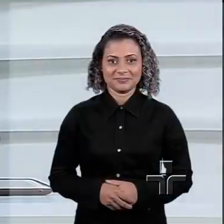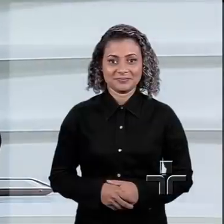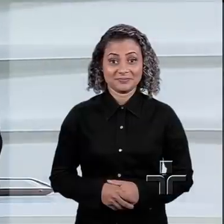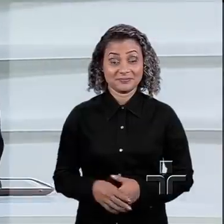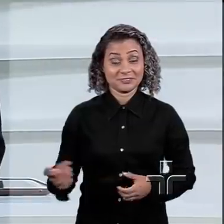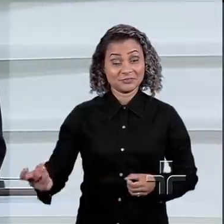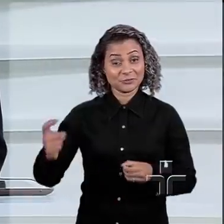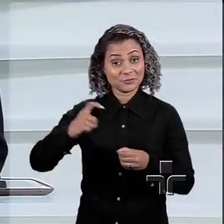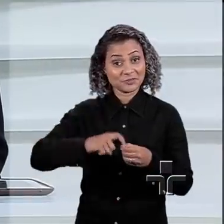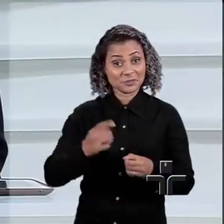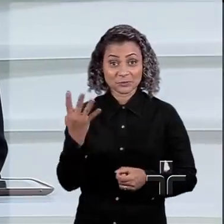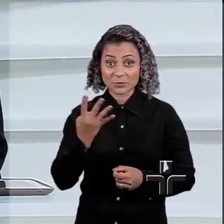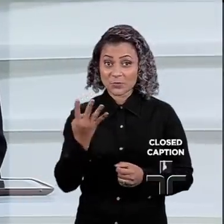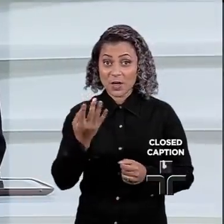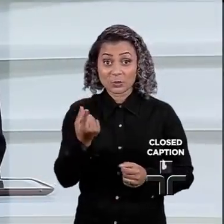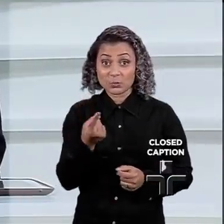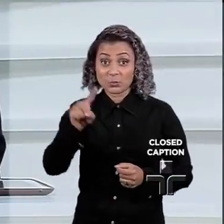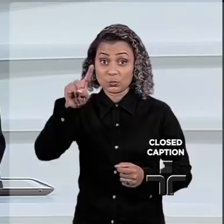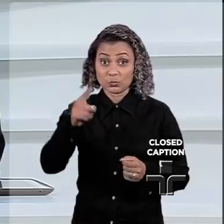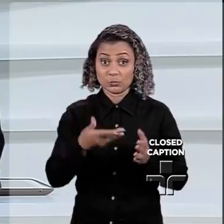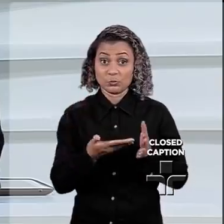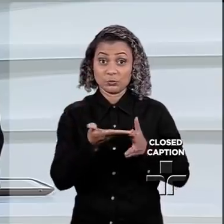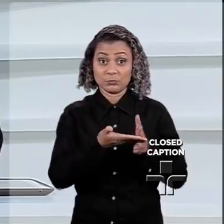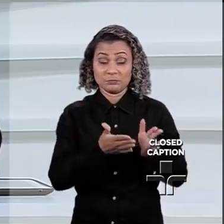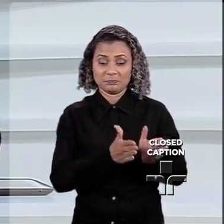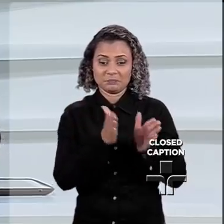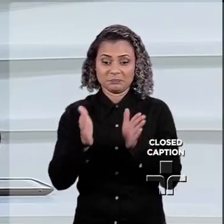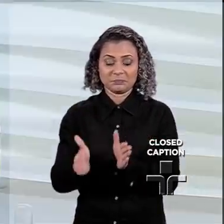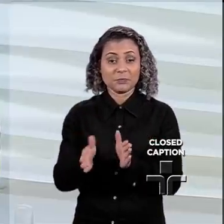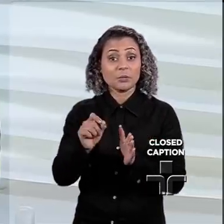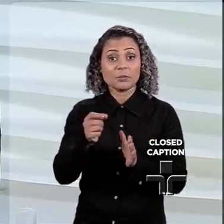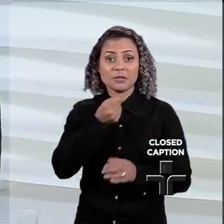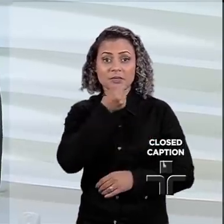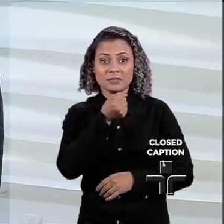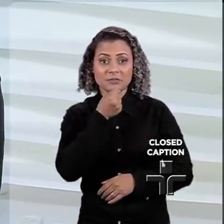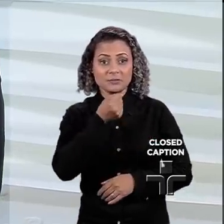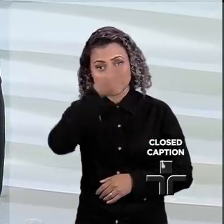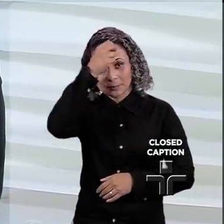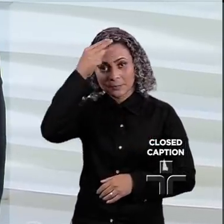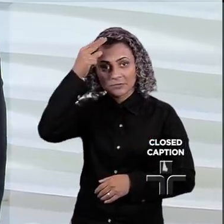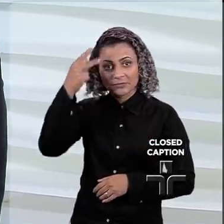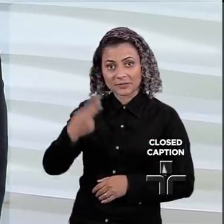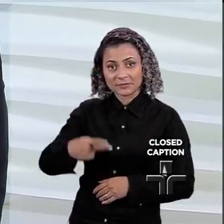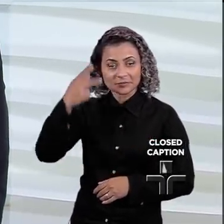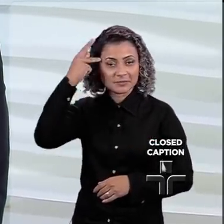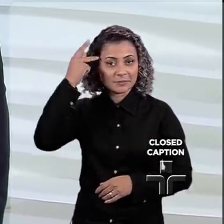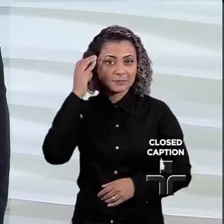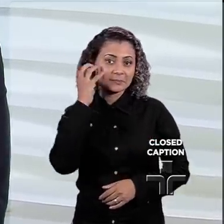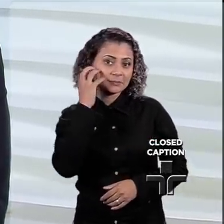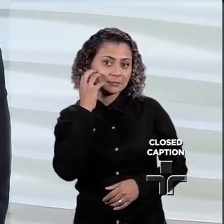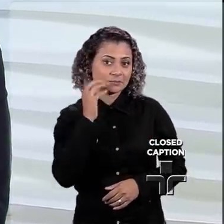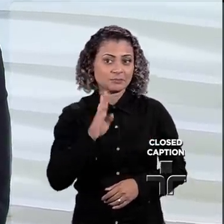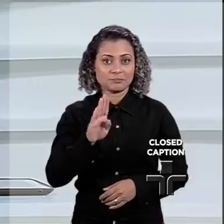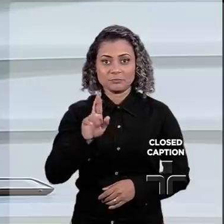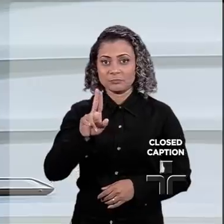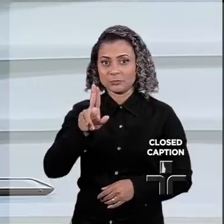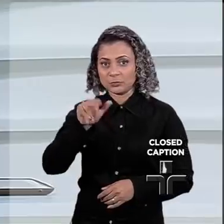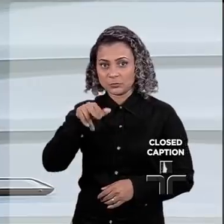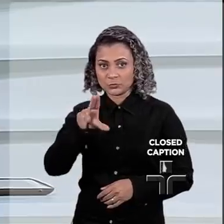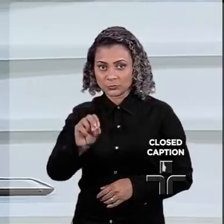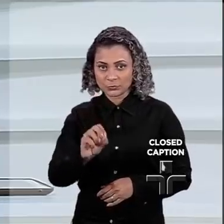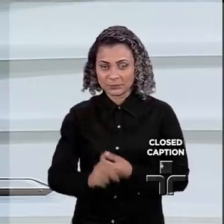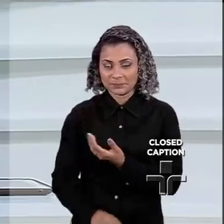Estamos de volta para o quarto e último bloco da entrevista com o prefeito de São Paulo, Bruno Covas.